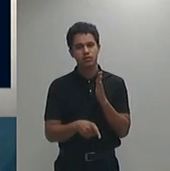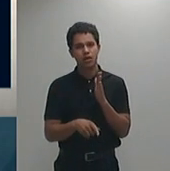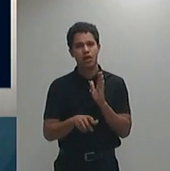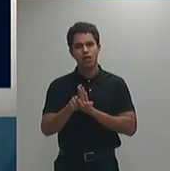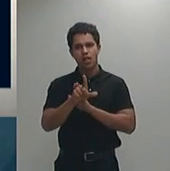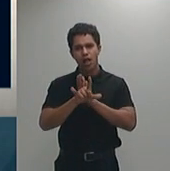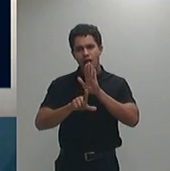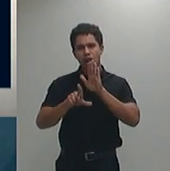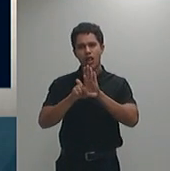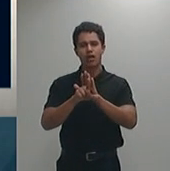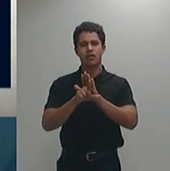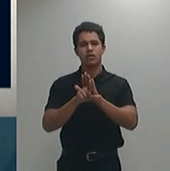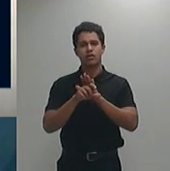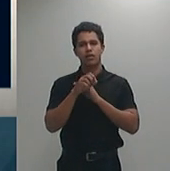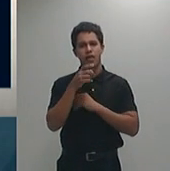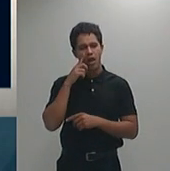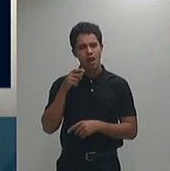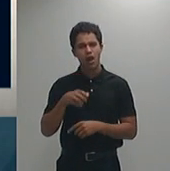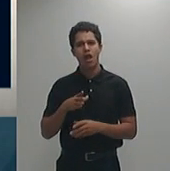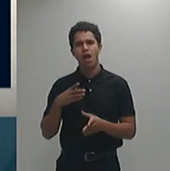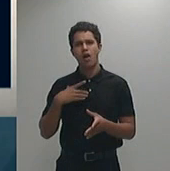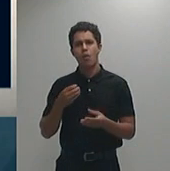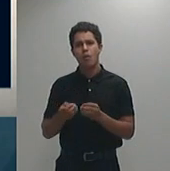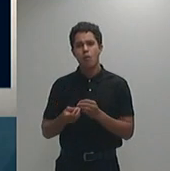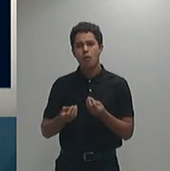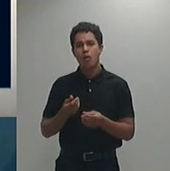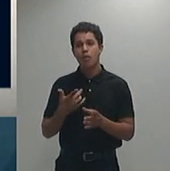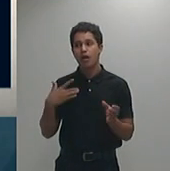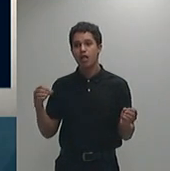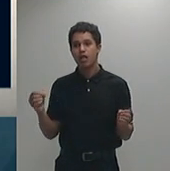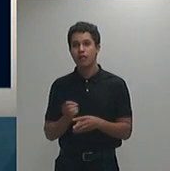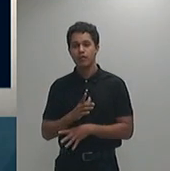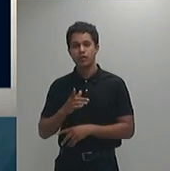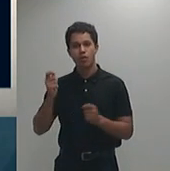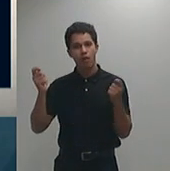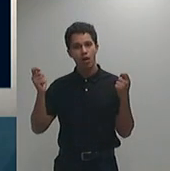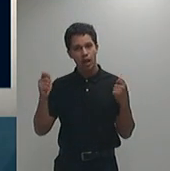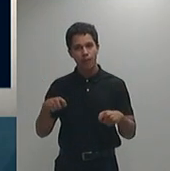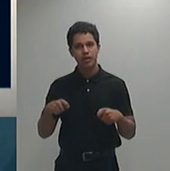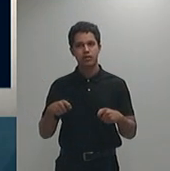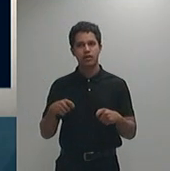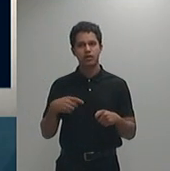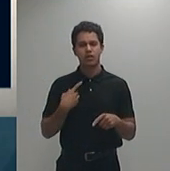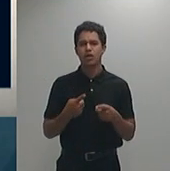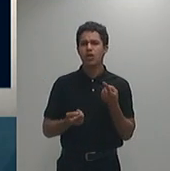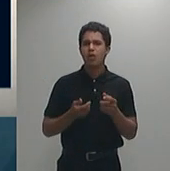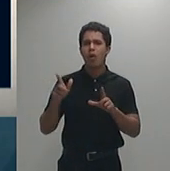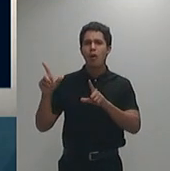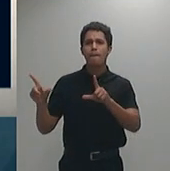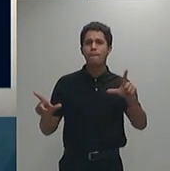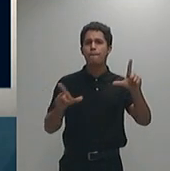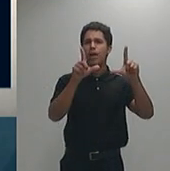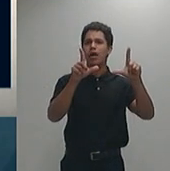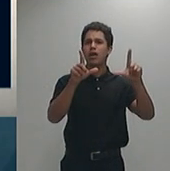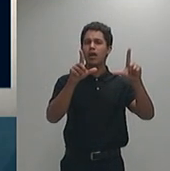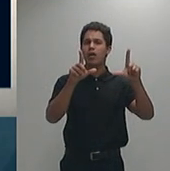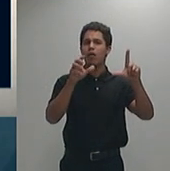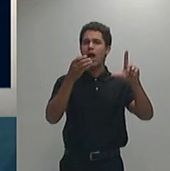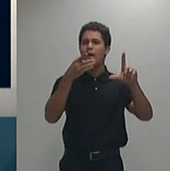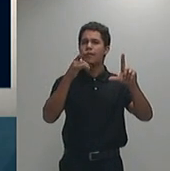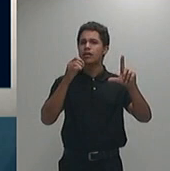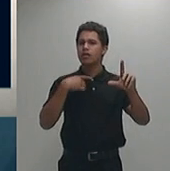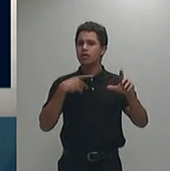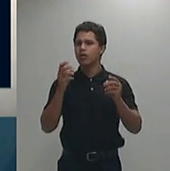legitimidade ela é a condição para definição da competência e qual o painel árbitro assim como fez o